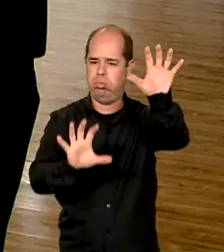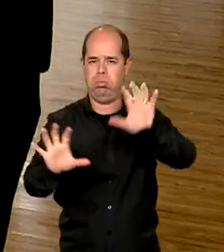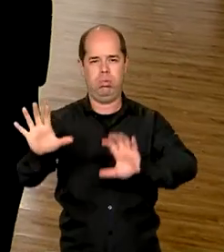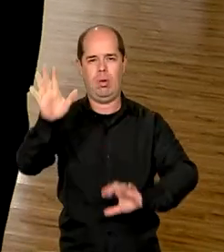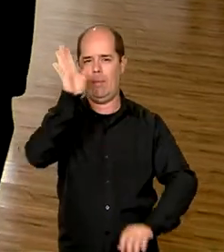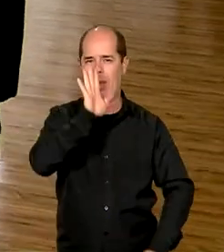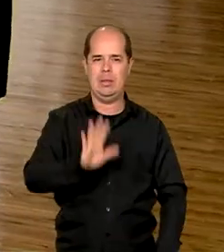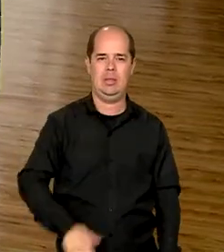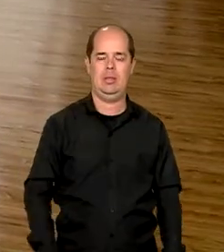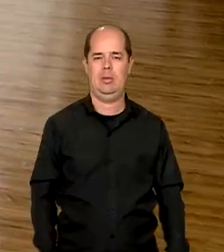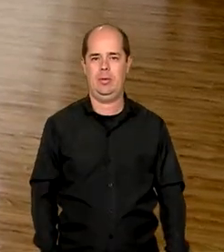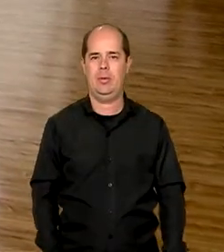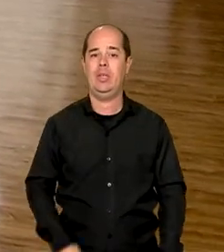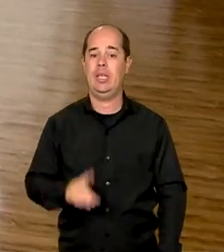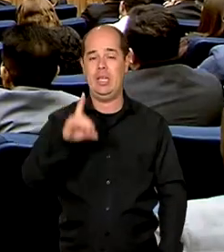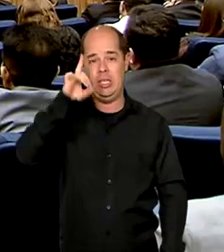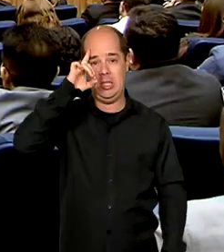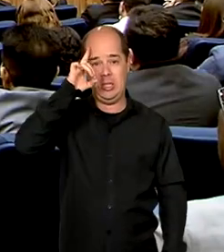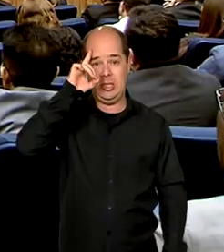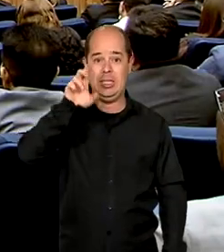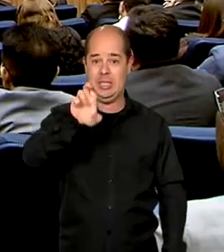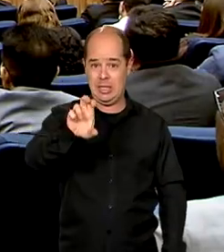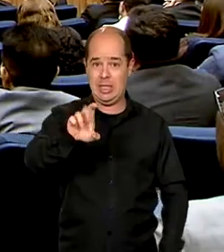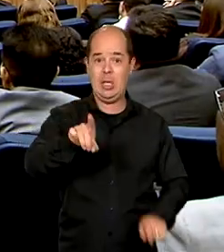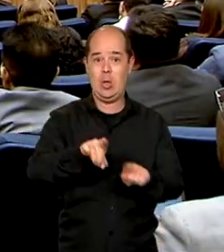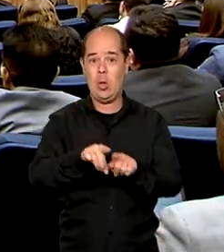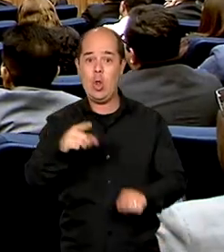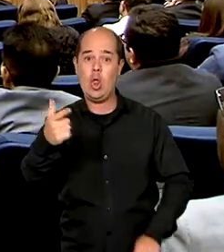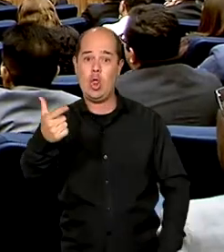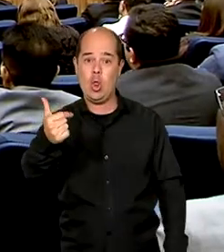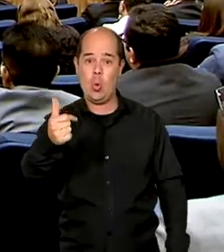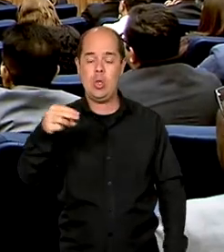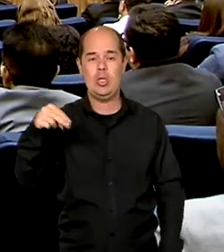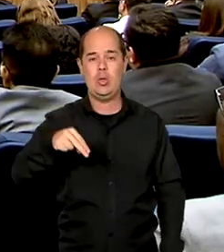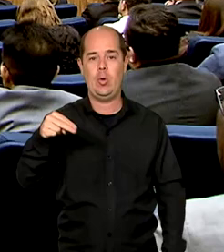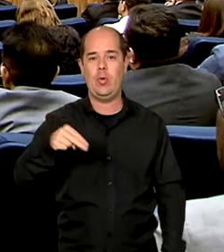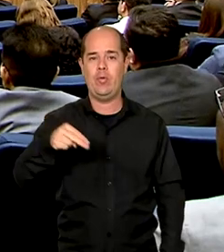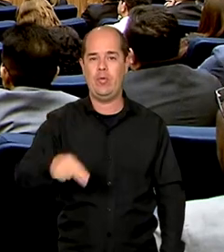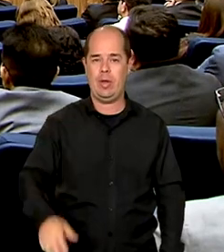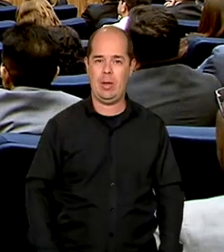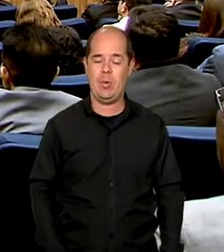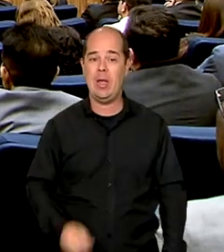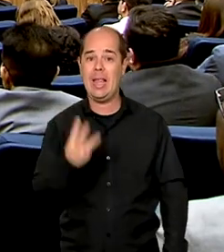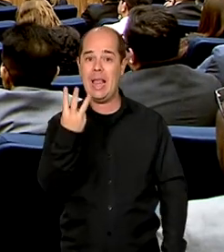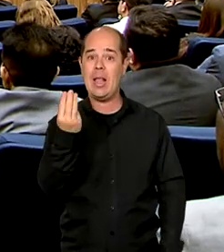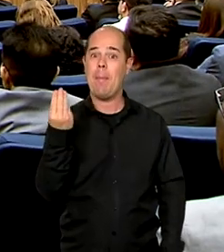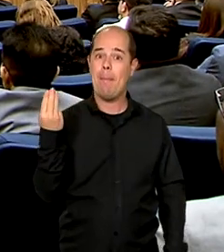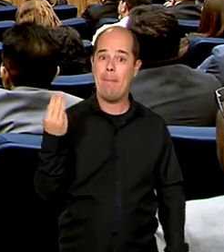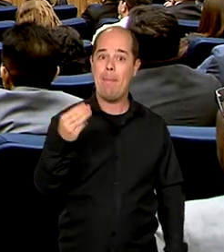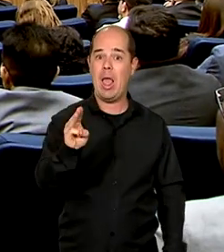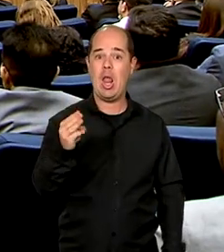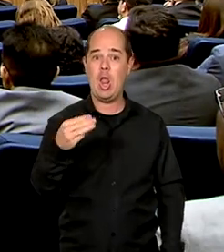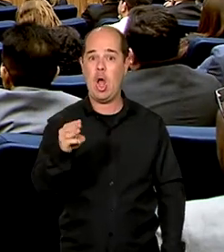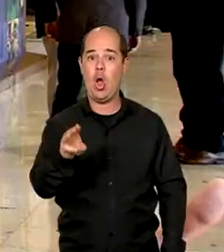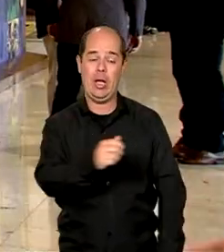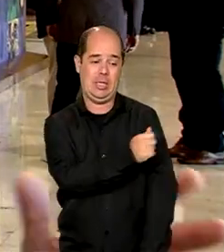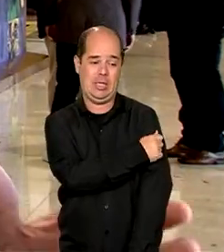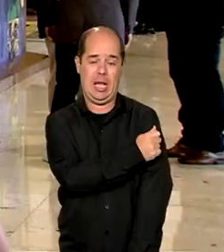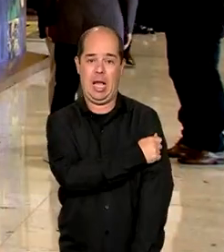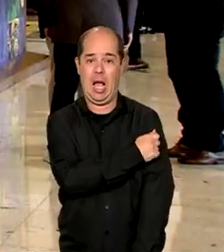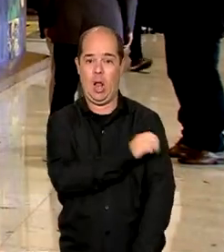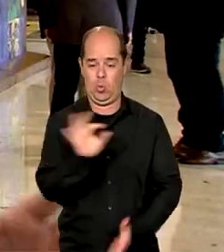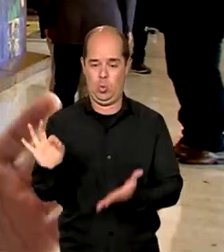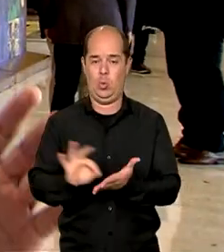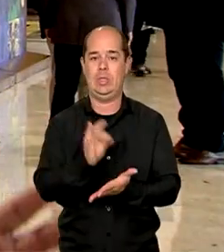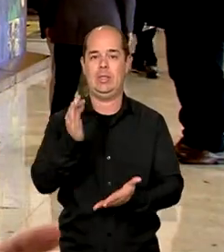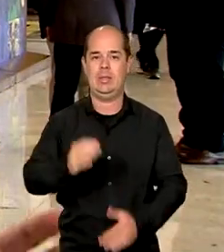acontecerá nos dias 5 e 12 de novembro. Ao todo, mais de 3 milhões e 900 mil estudantes estão inscritos. Nós estamos